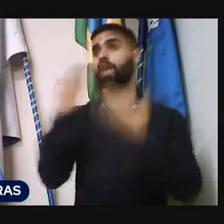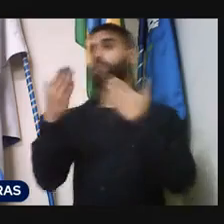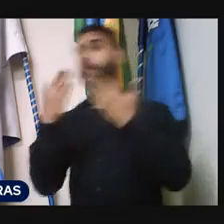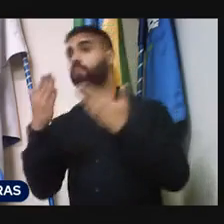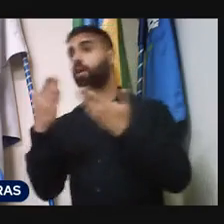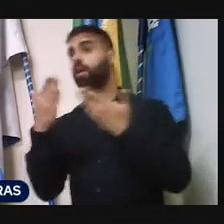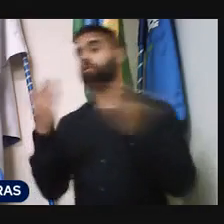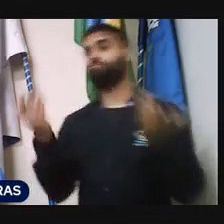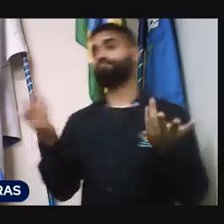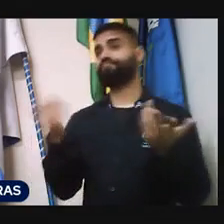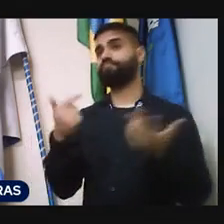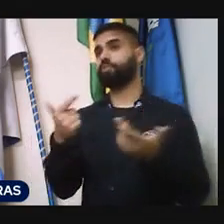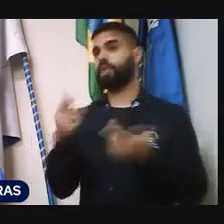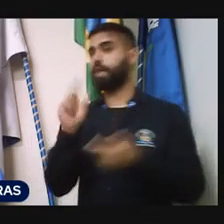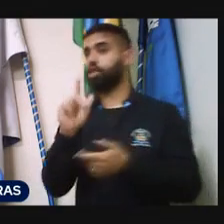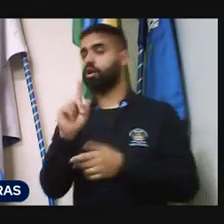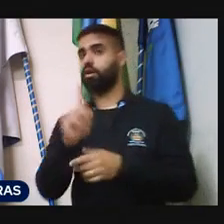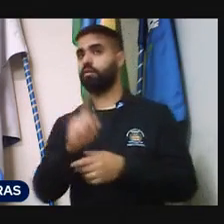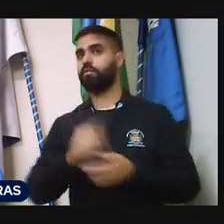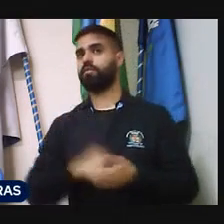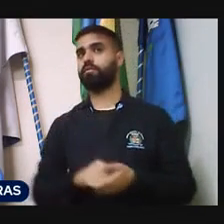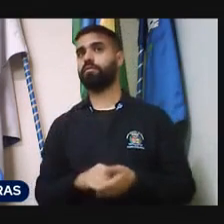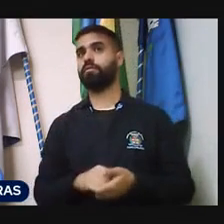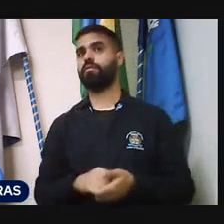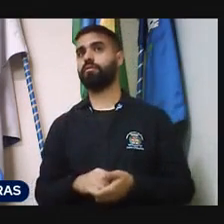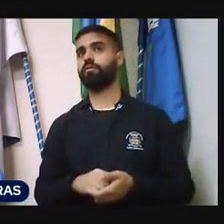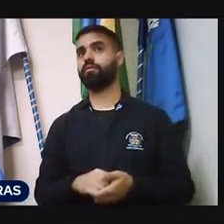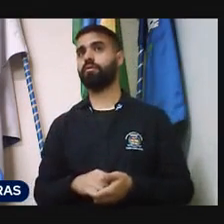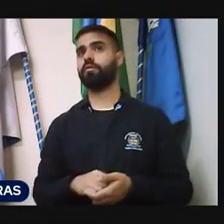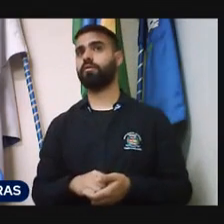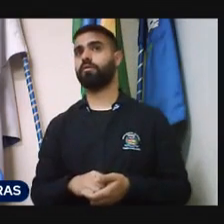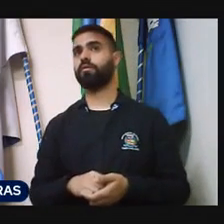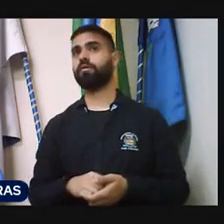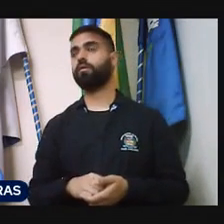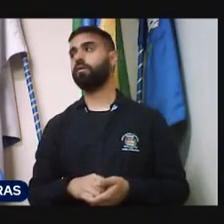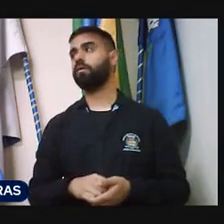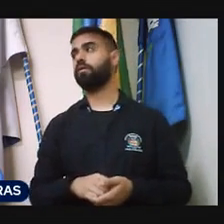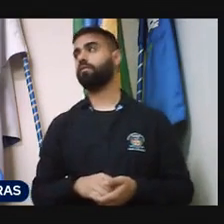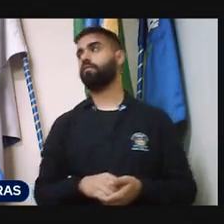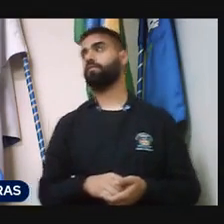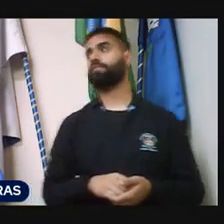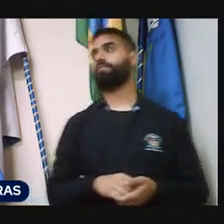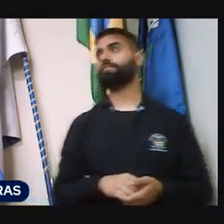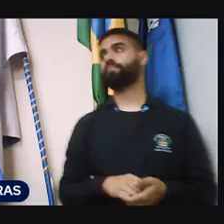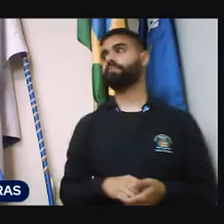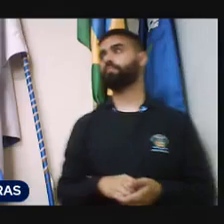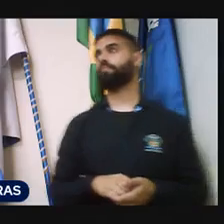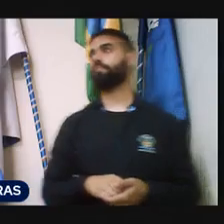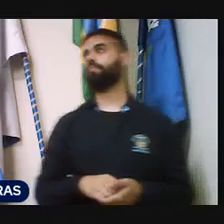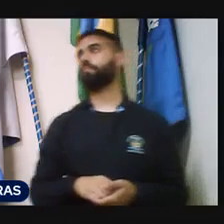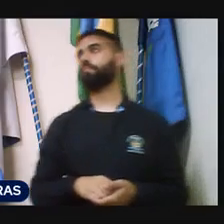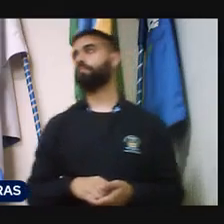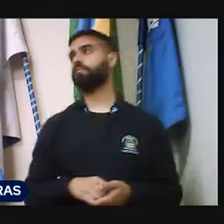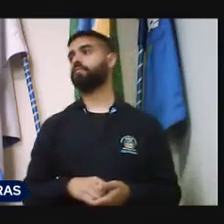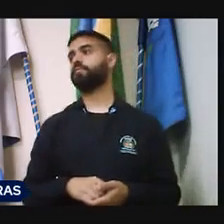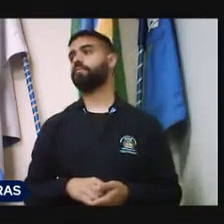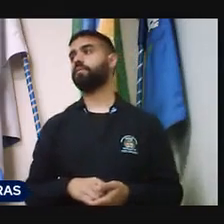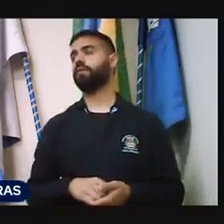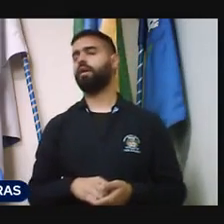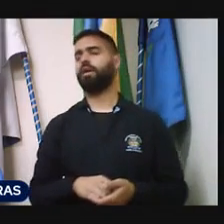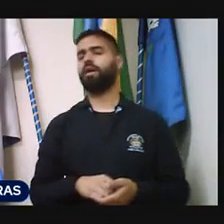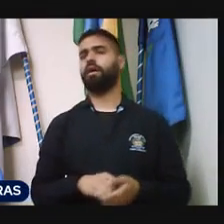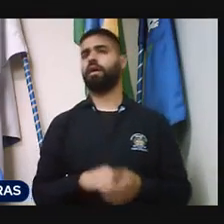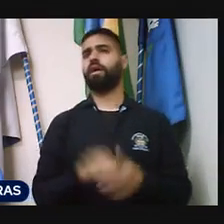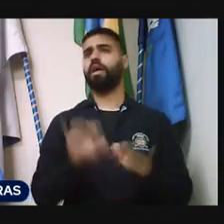pede para a gente a gente não tem esse o presente aqui na terra se puder esclarecer mais um pouquinho de efeito eu vou deixar o momento oportuno a gente